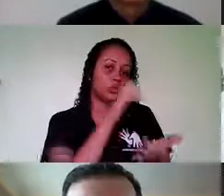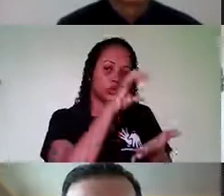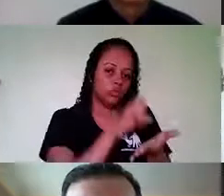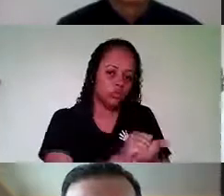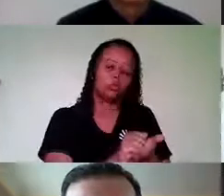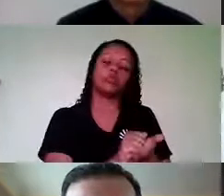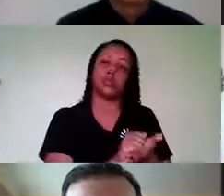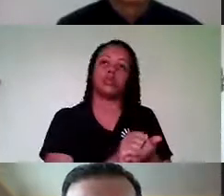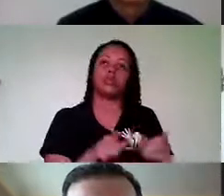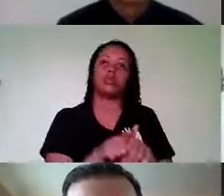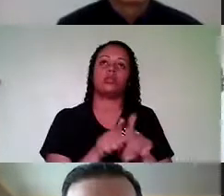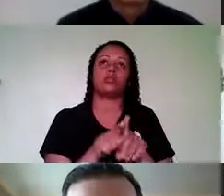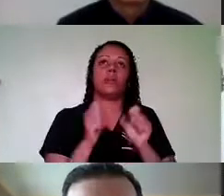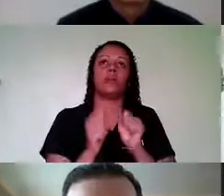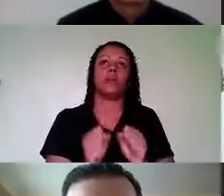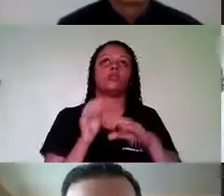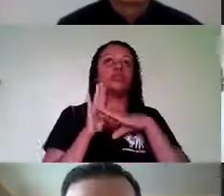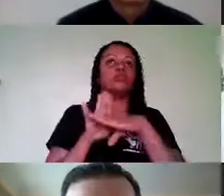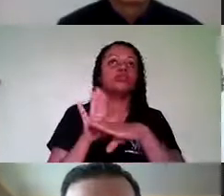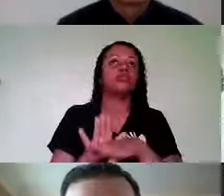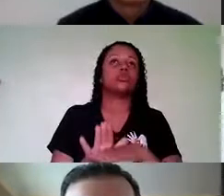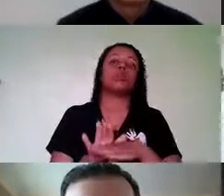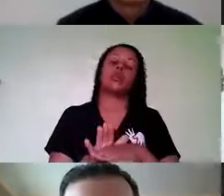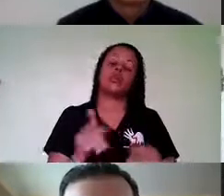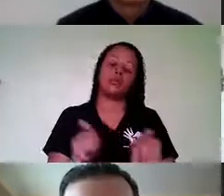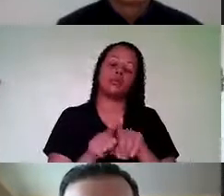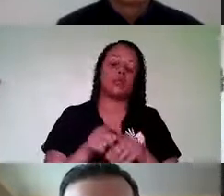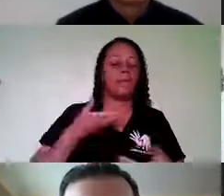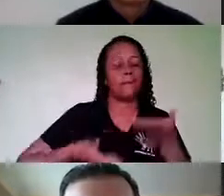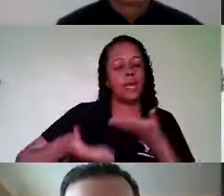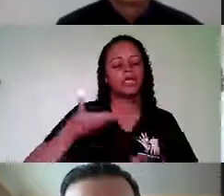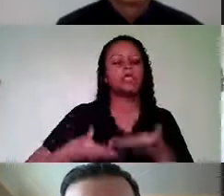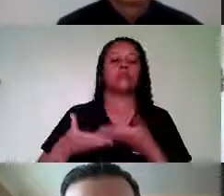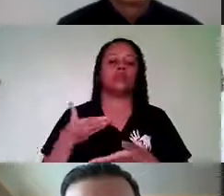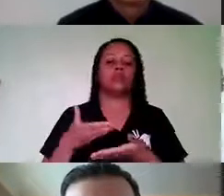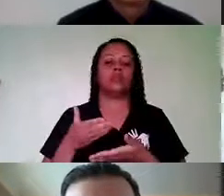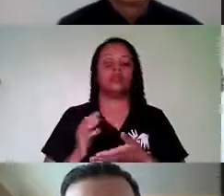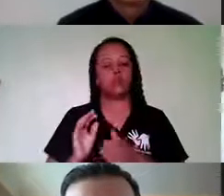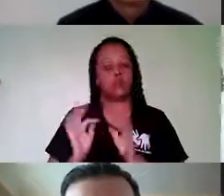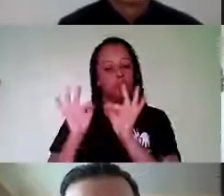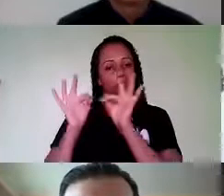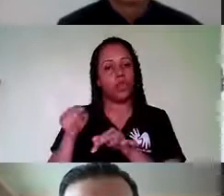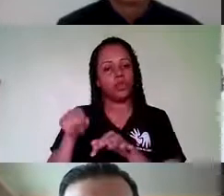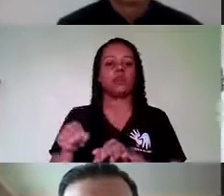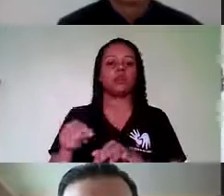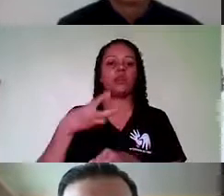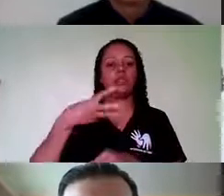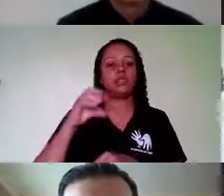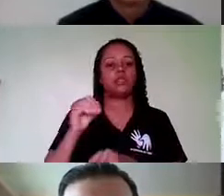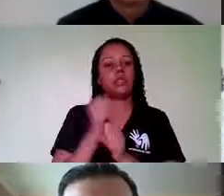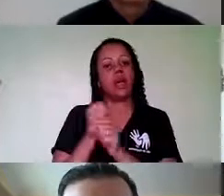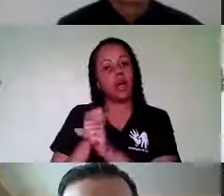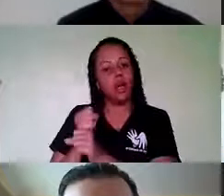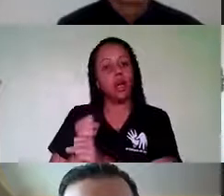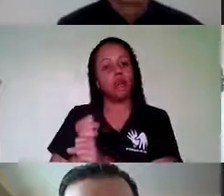não só com a divulgação, mas participando efetivamente dos 30 anos da lei de cotas, mas também de todos os dias, né?